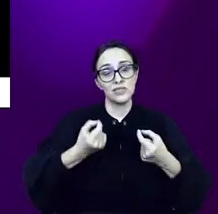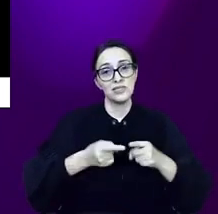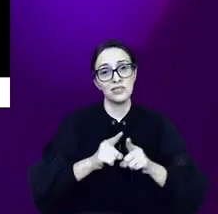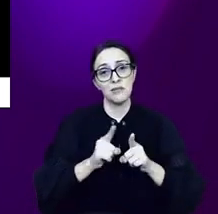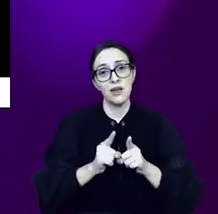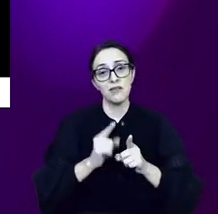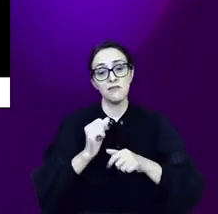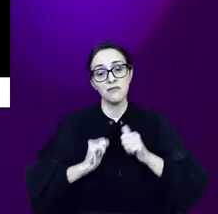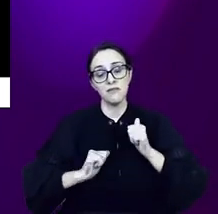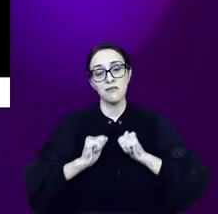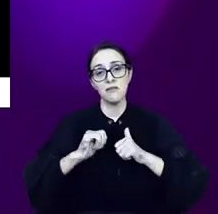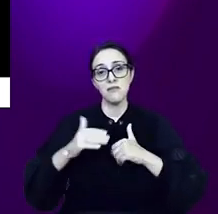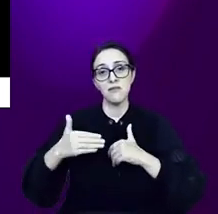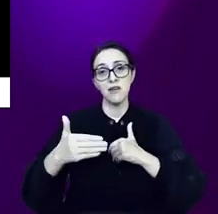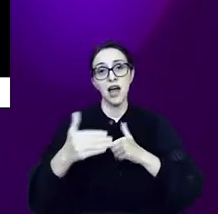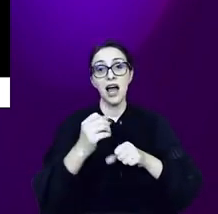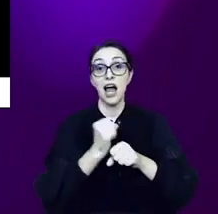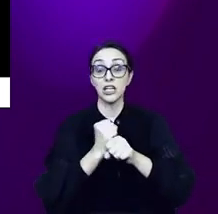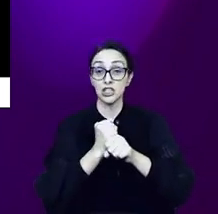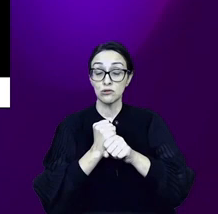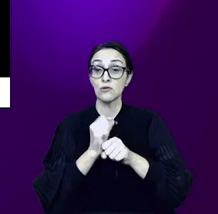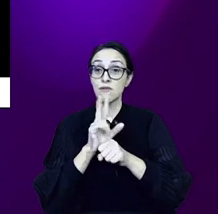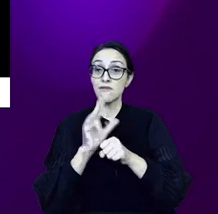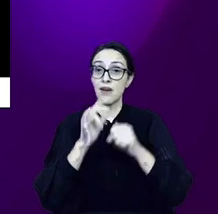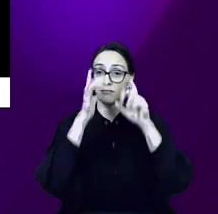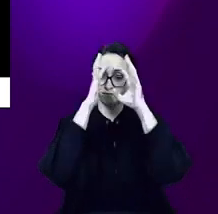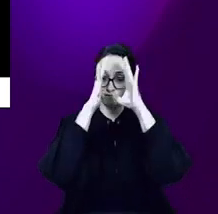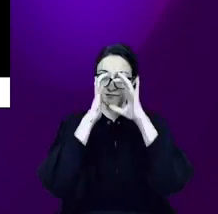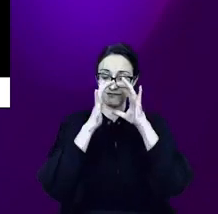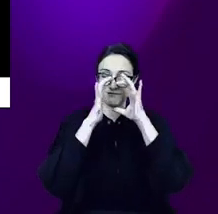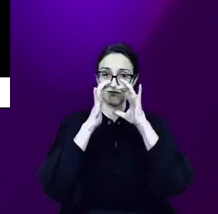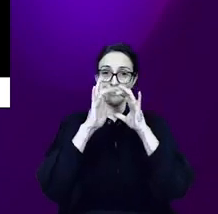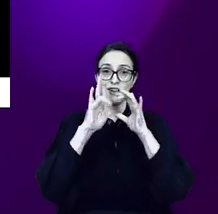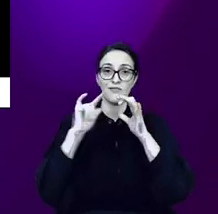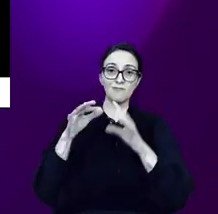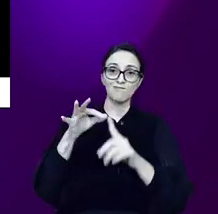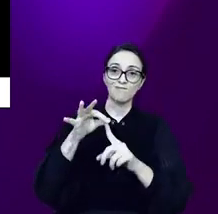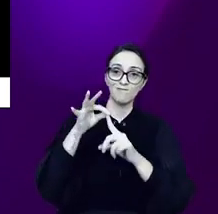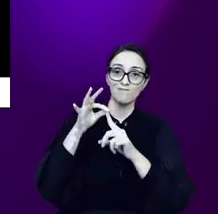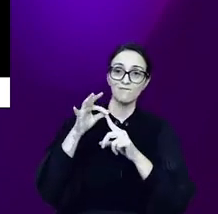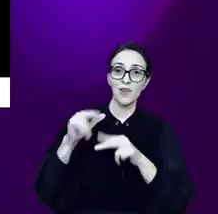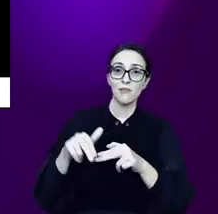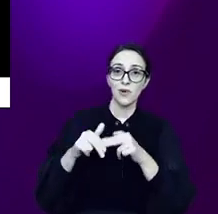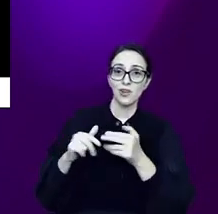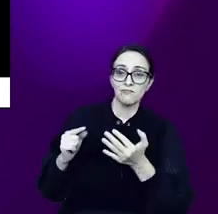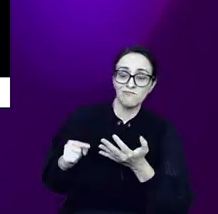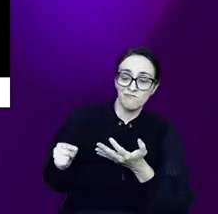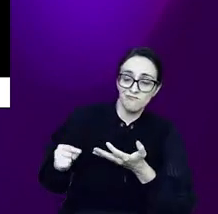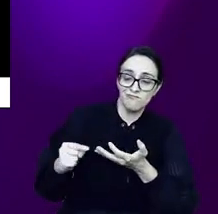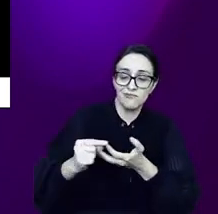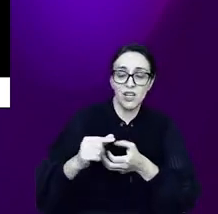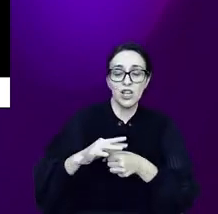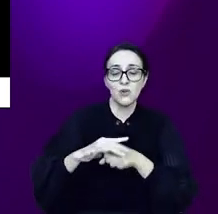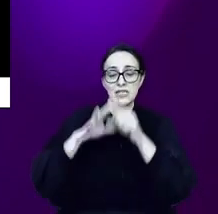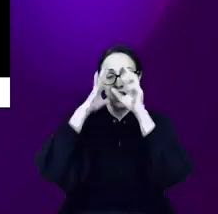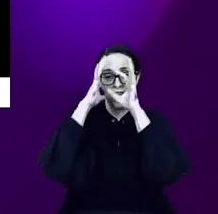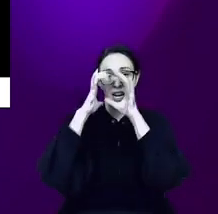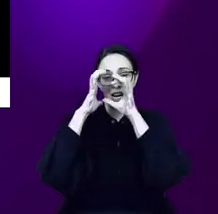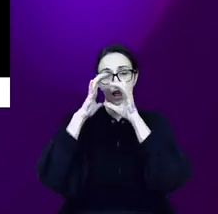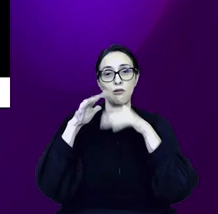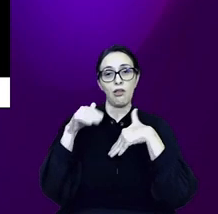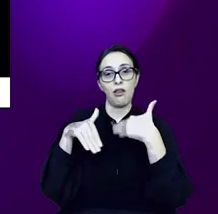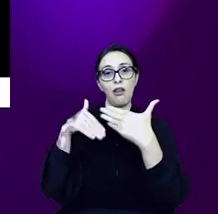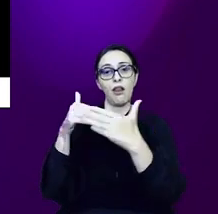nos próximos anos é que a neurologia passe a ocupar essa posição de destaque em decorrência de doenças neurodegenerativas e